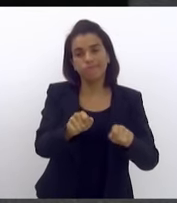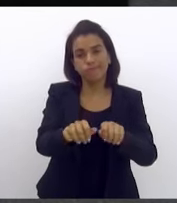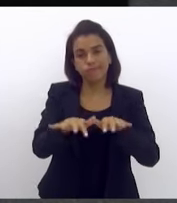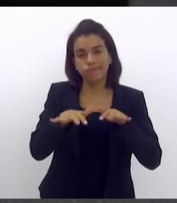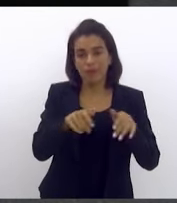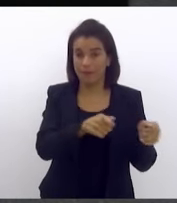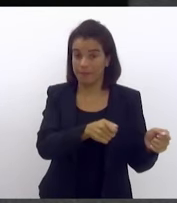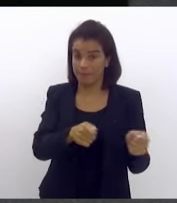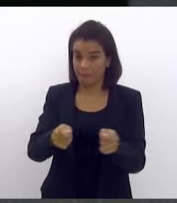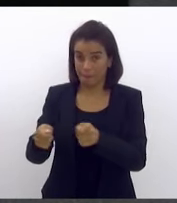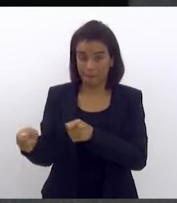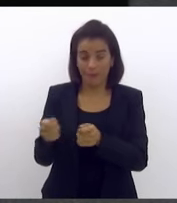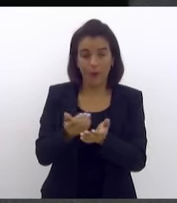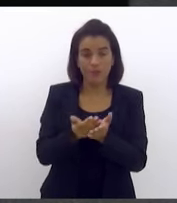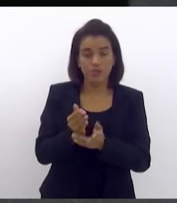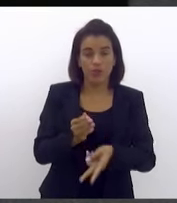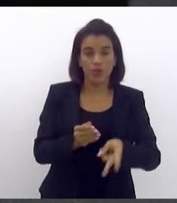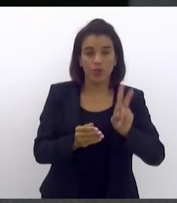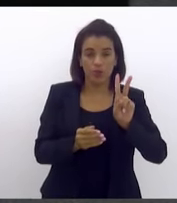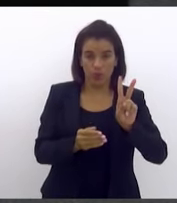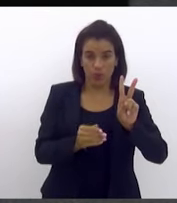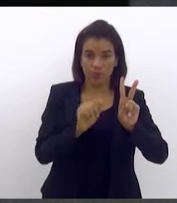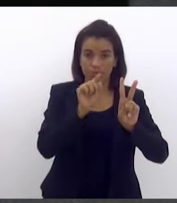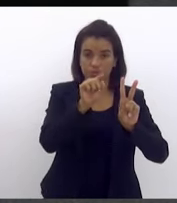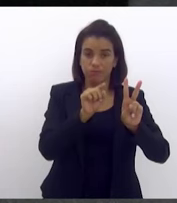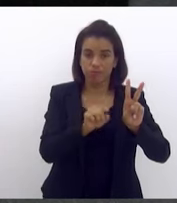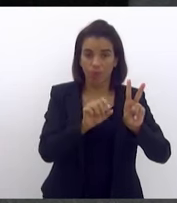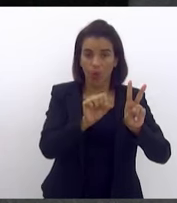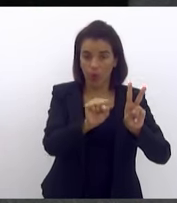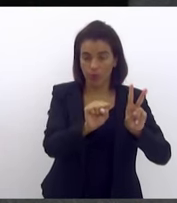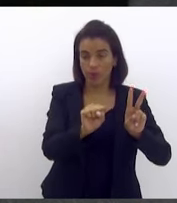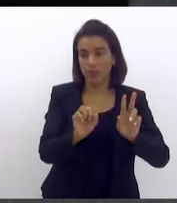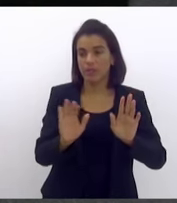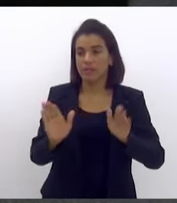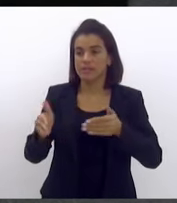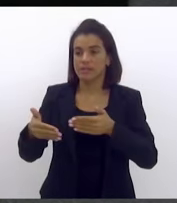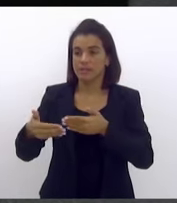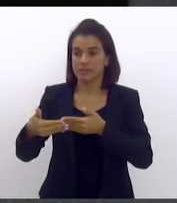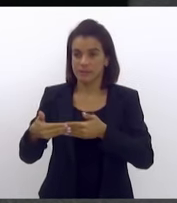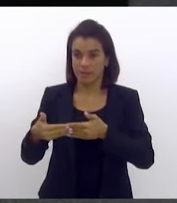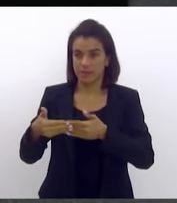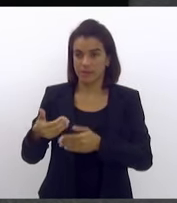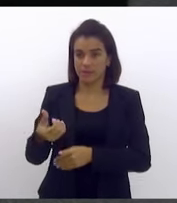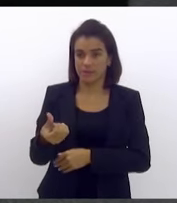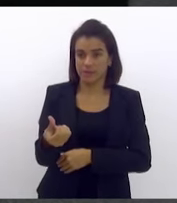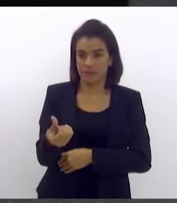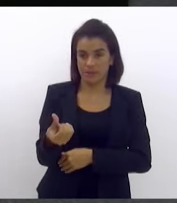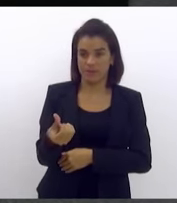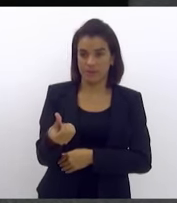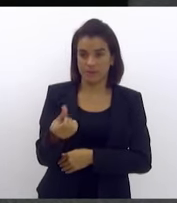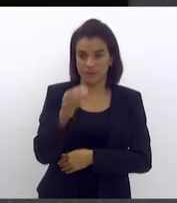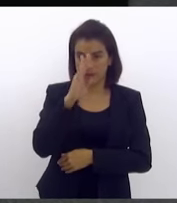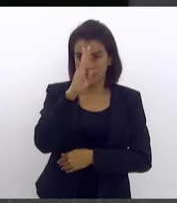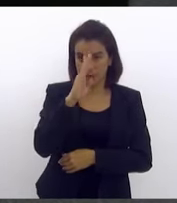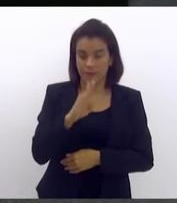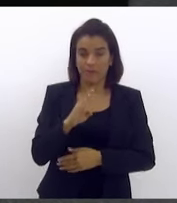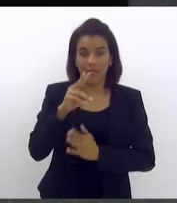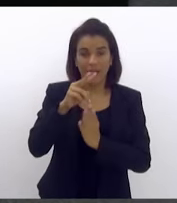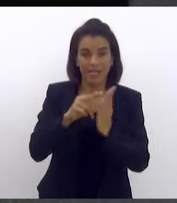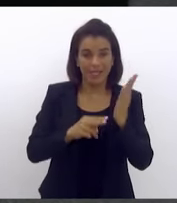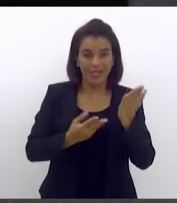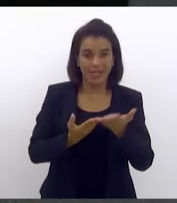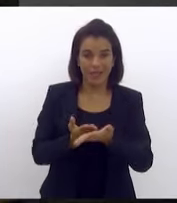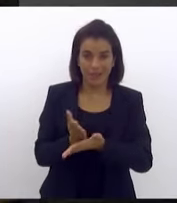às 14 horas e 8 minutos, encerrou-se às 18 horas. Lida e